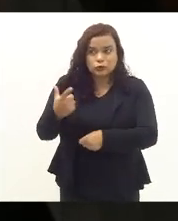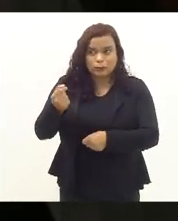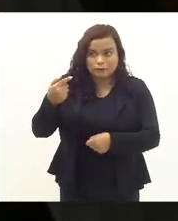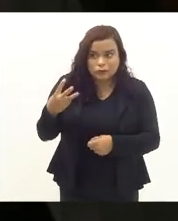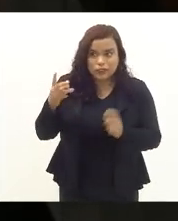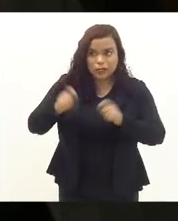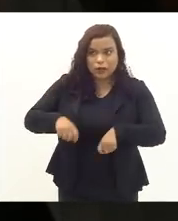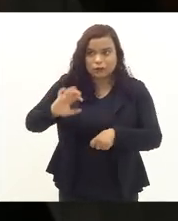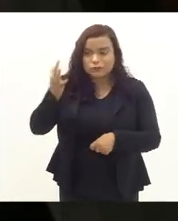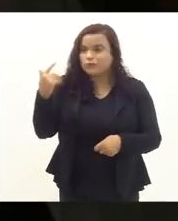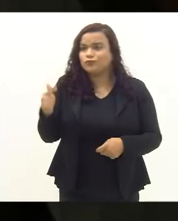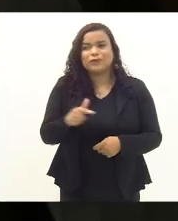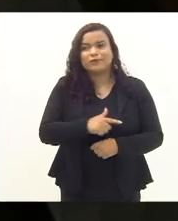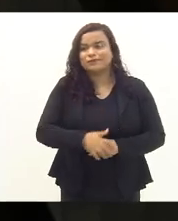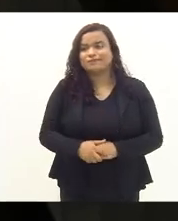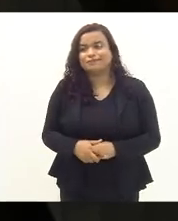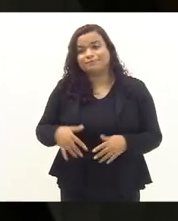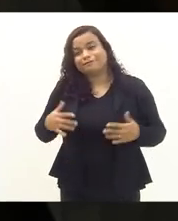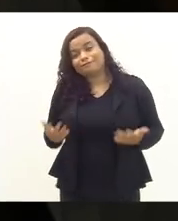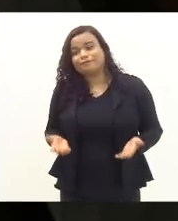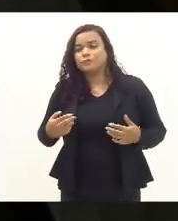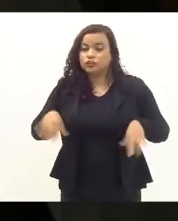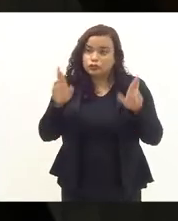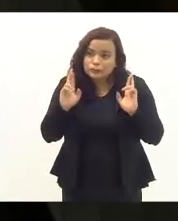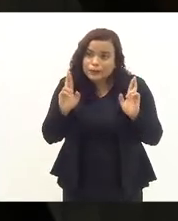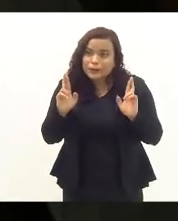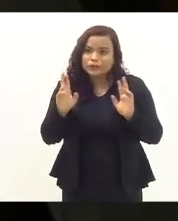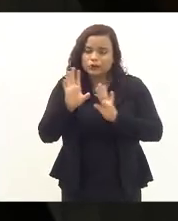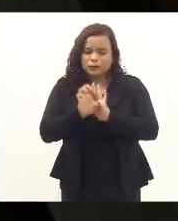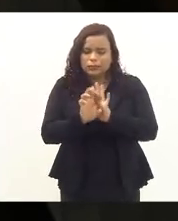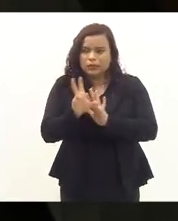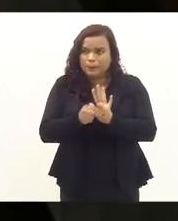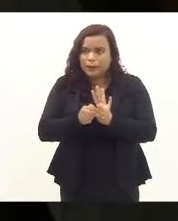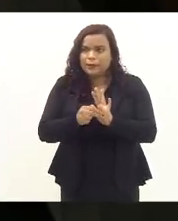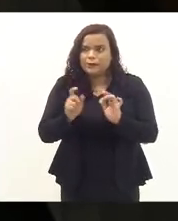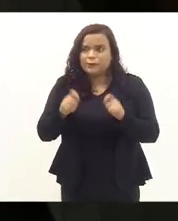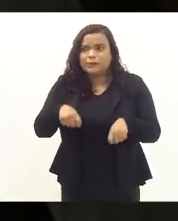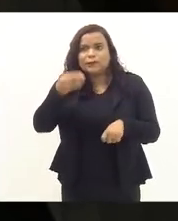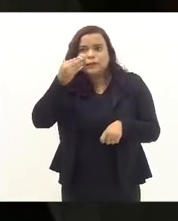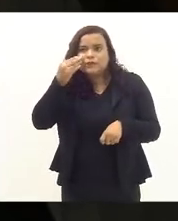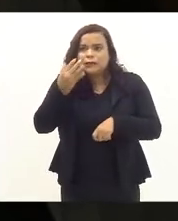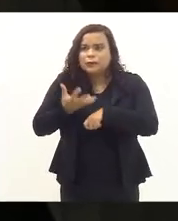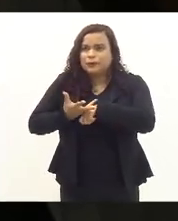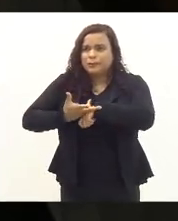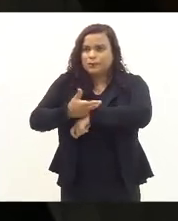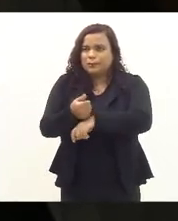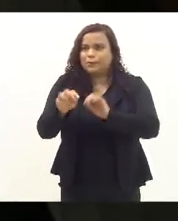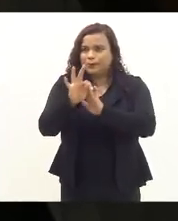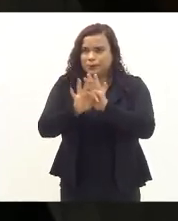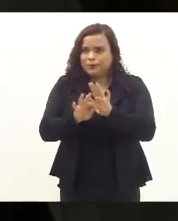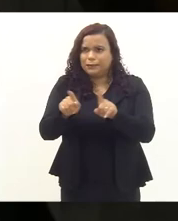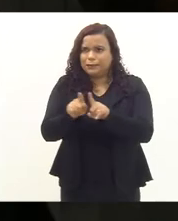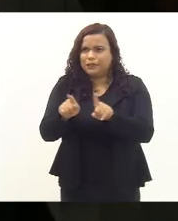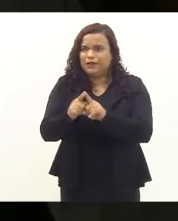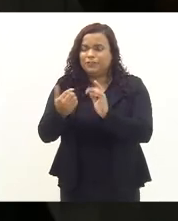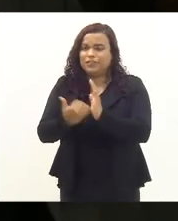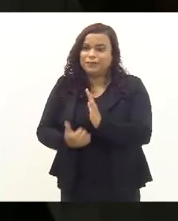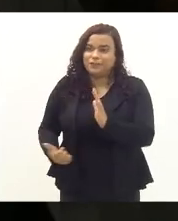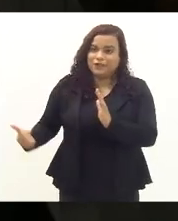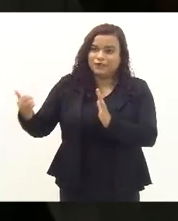o que eu espero é que a gente possa com as nossas emendas tentar aprimorar esse texto e mais ainda